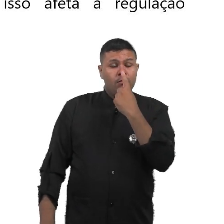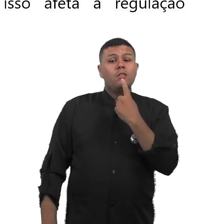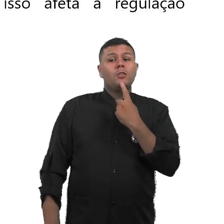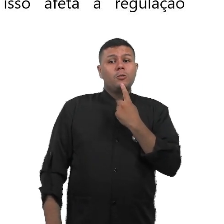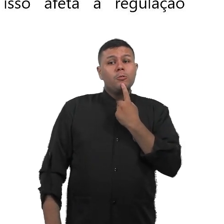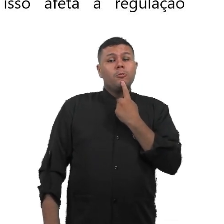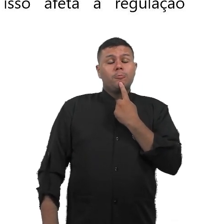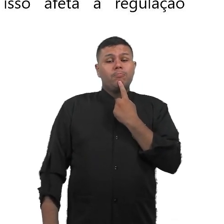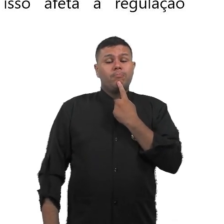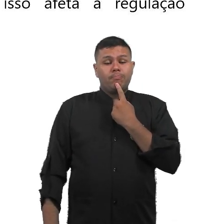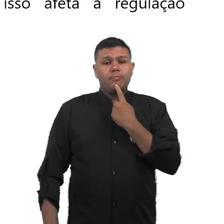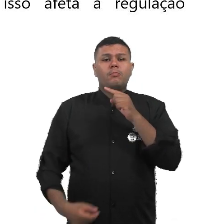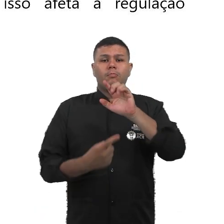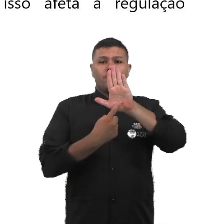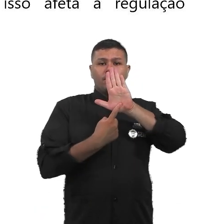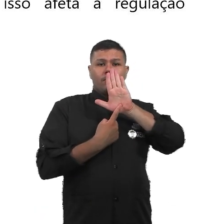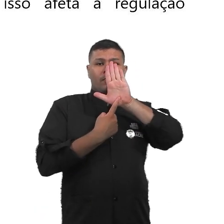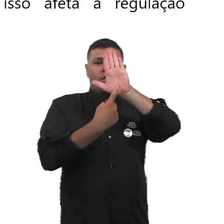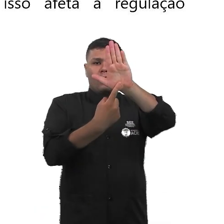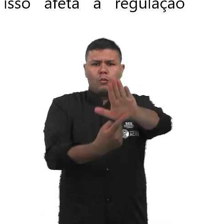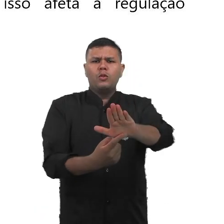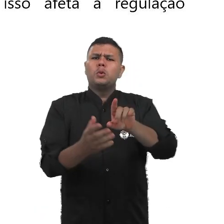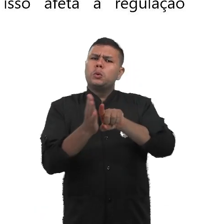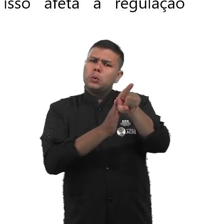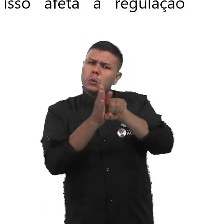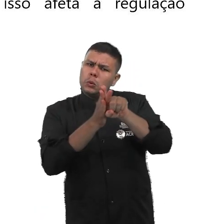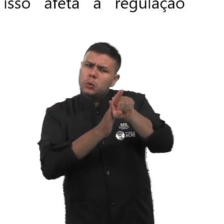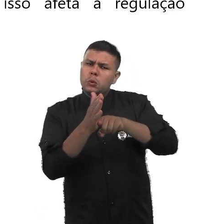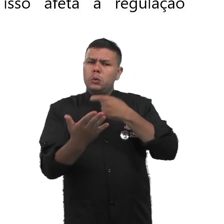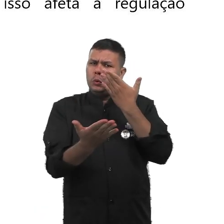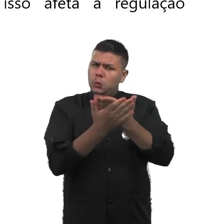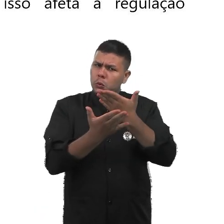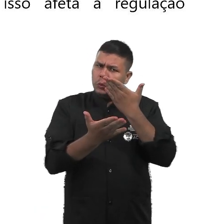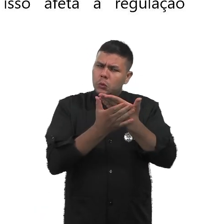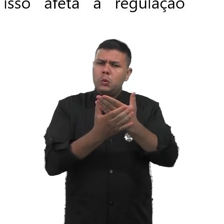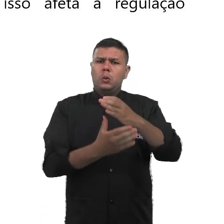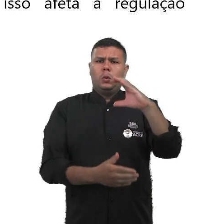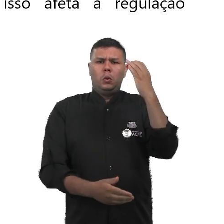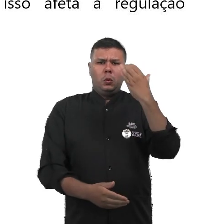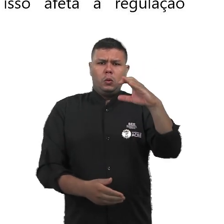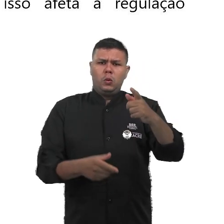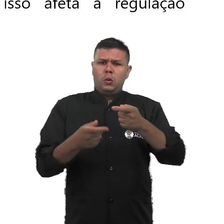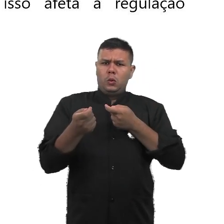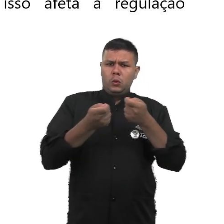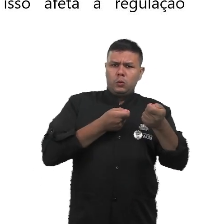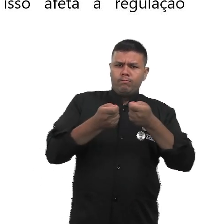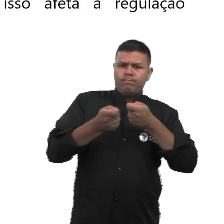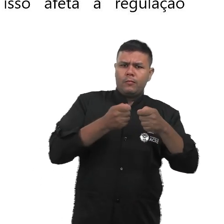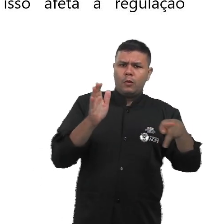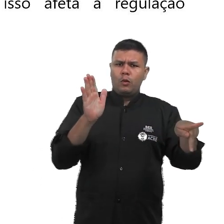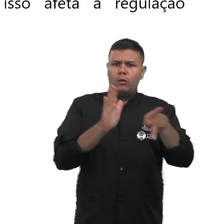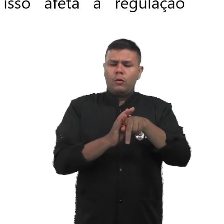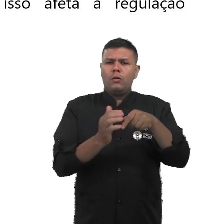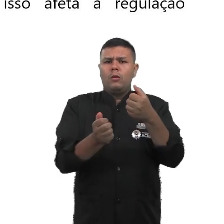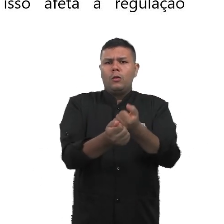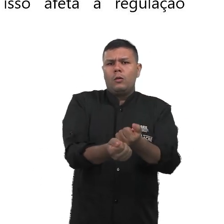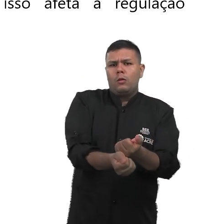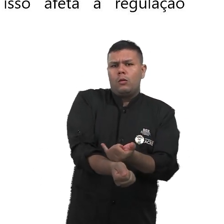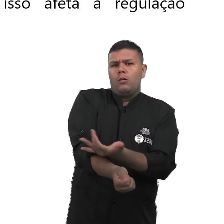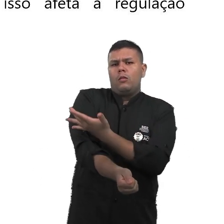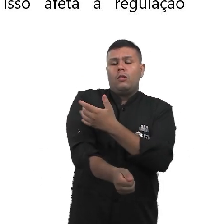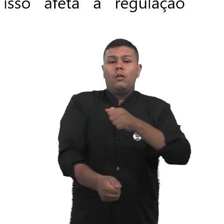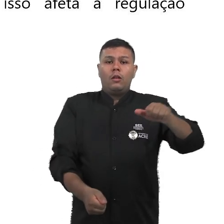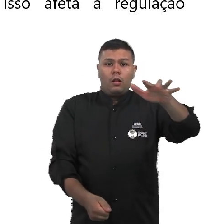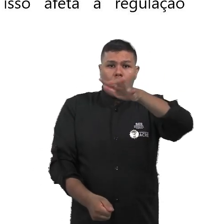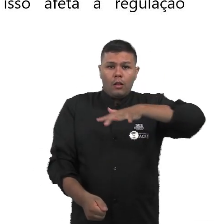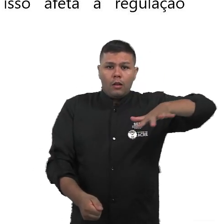Então, isso quem mostra são os estudiosos, os cientistas, que a regulação emocional ela trabalha com várias áreas